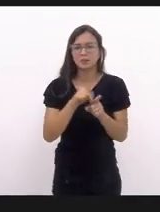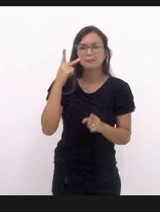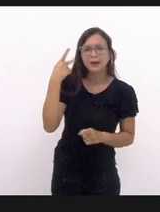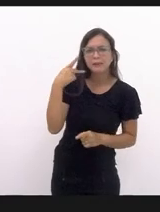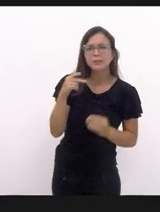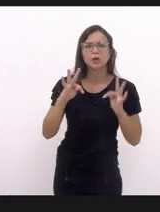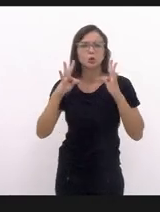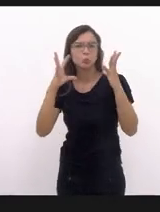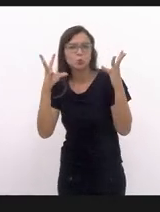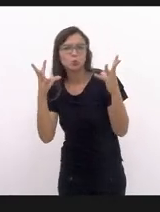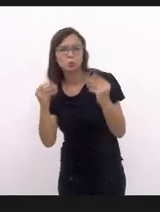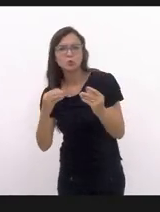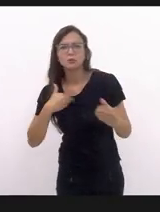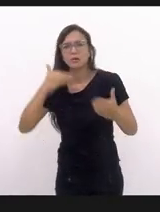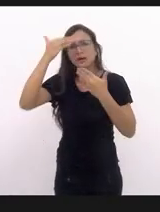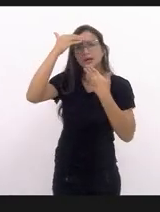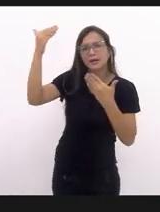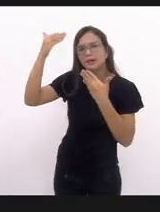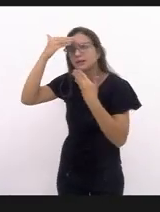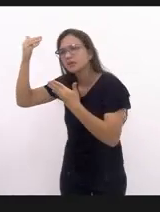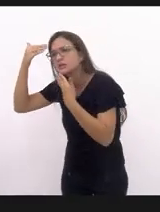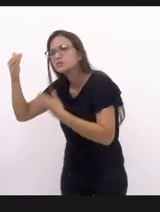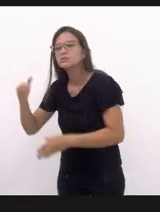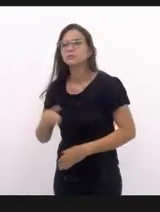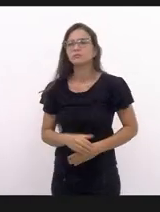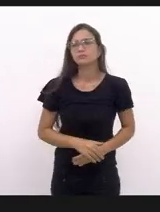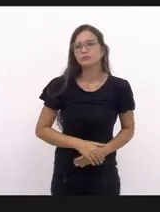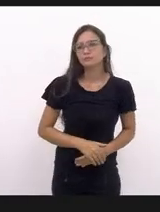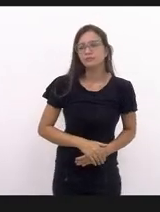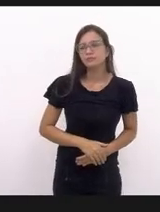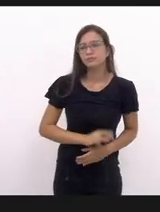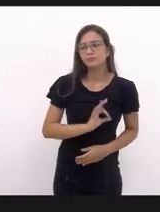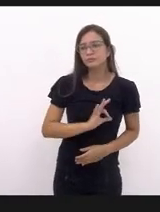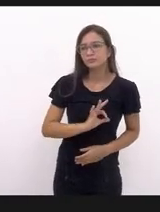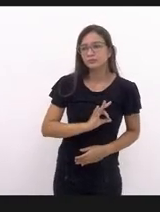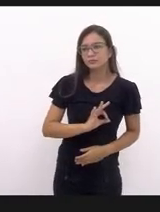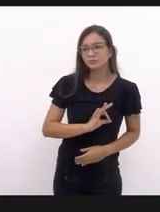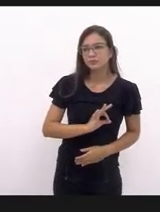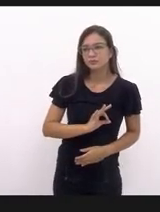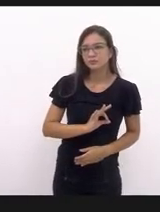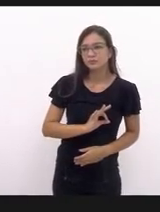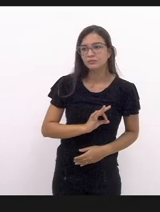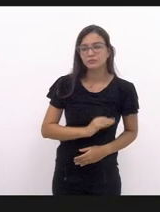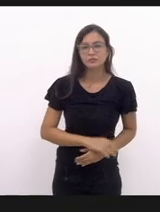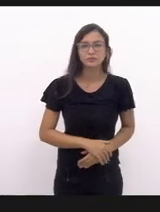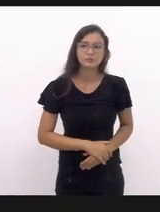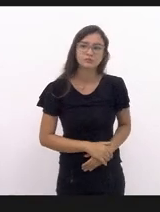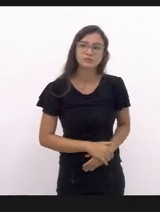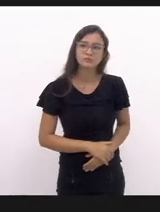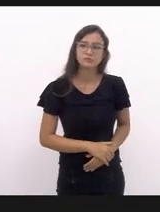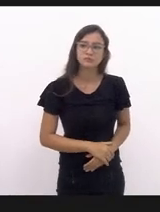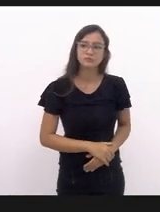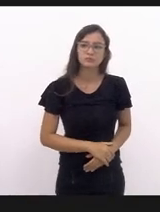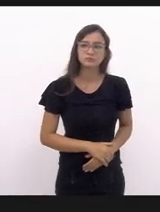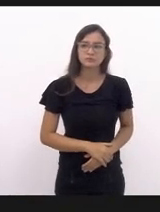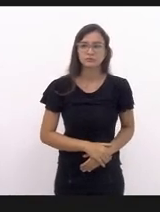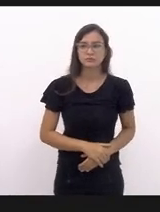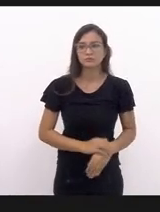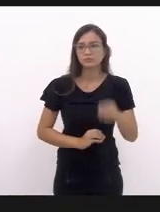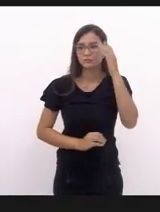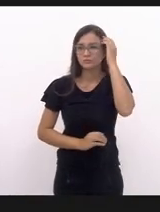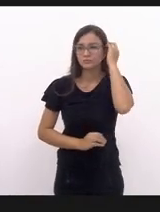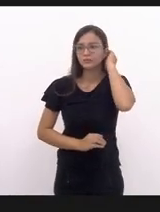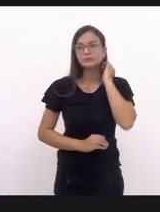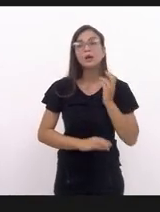só mas polícia E aí a